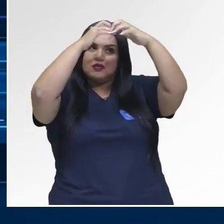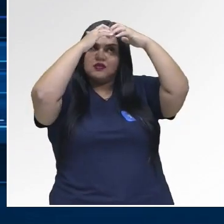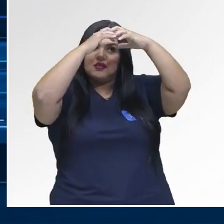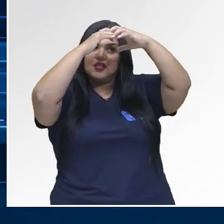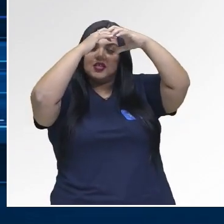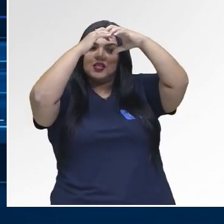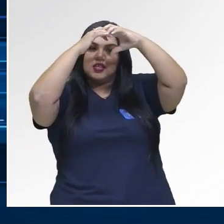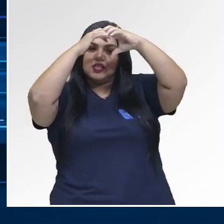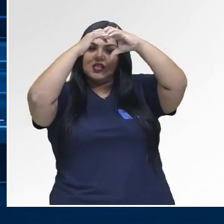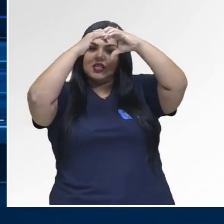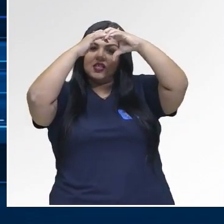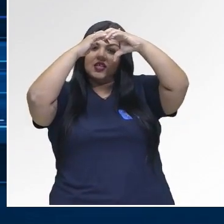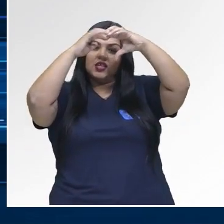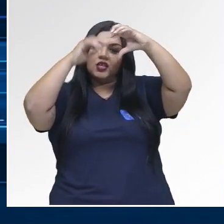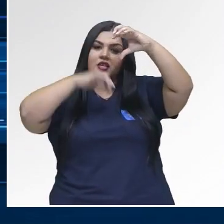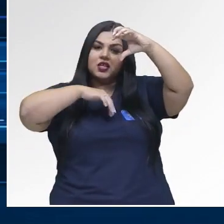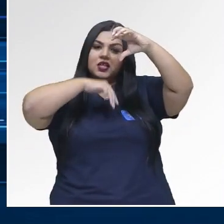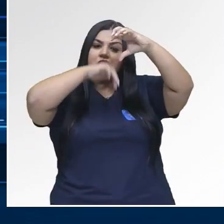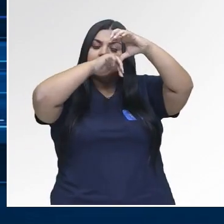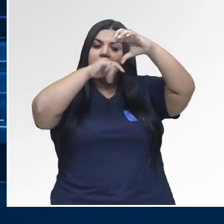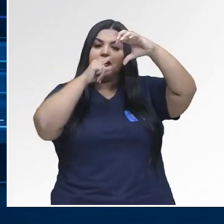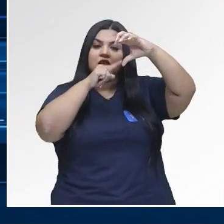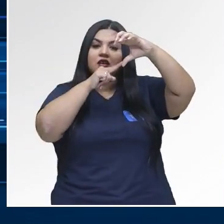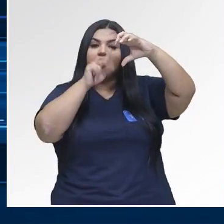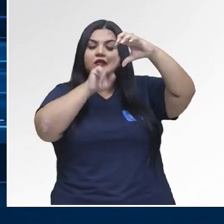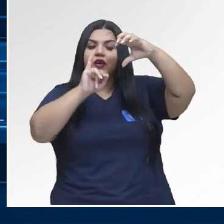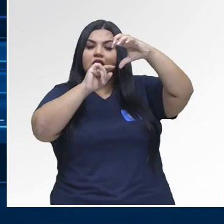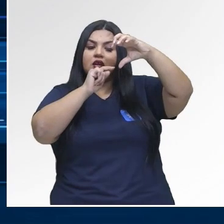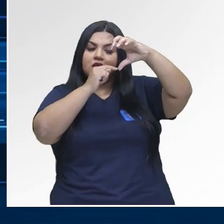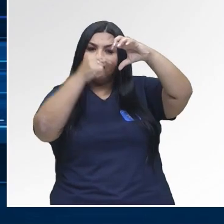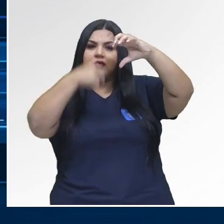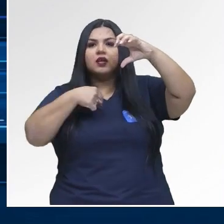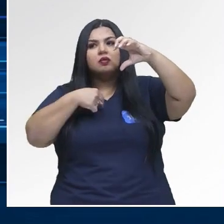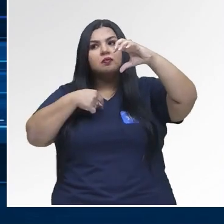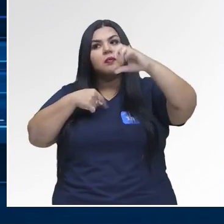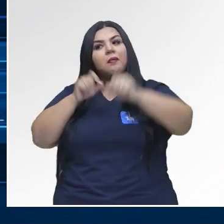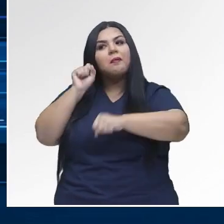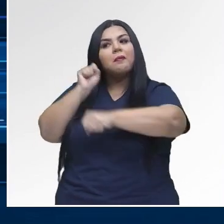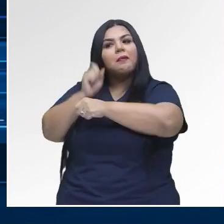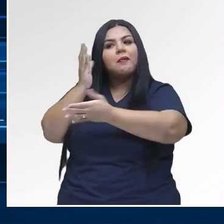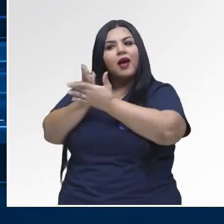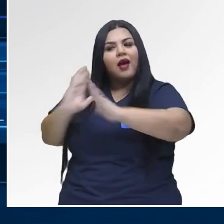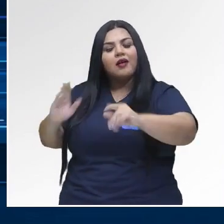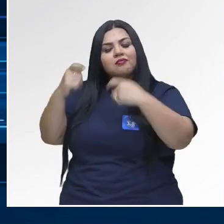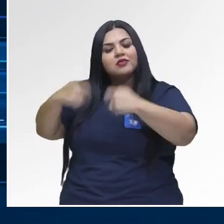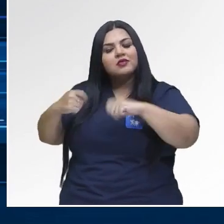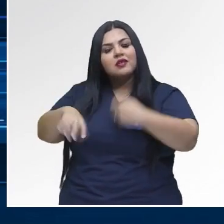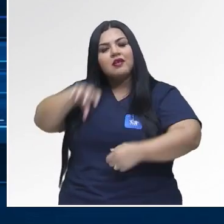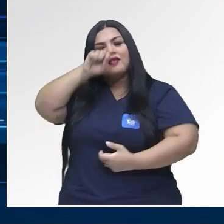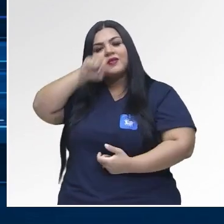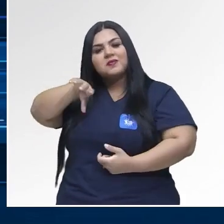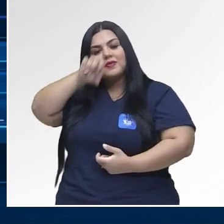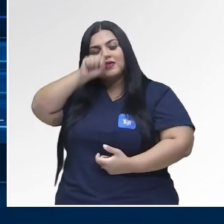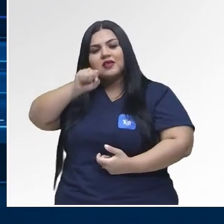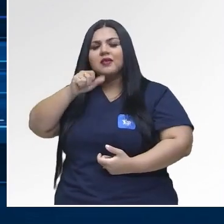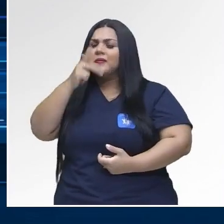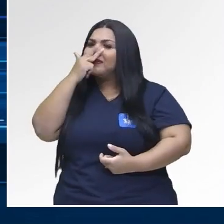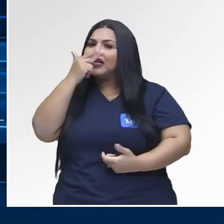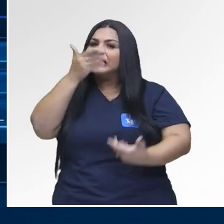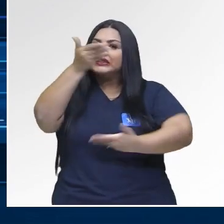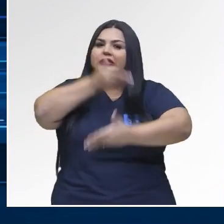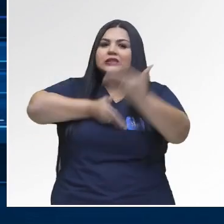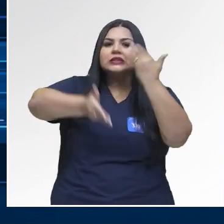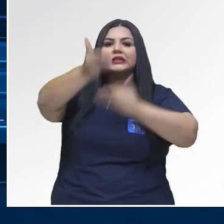gente não consegue aguentar porque o bulbo vai e manda a resposta. Respira, né? Para com isso. Tá? Então, a gente não consegue ficar